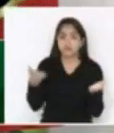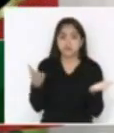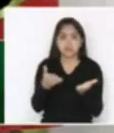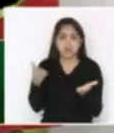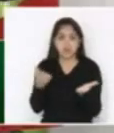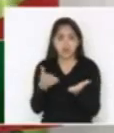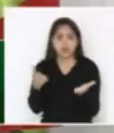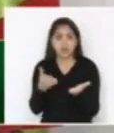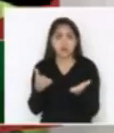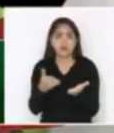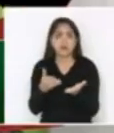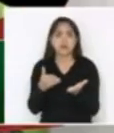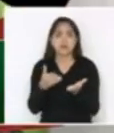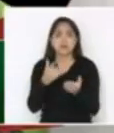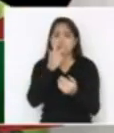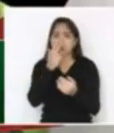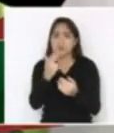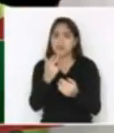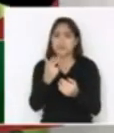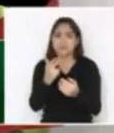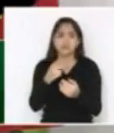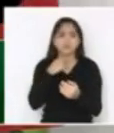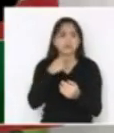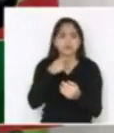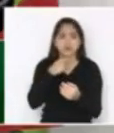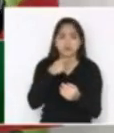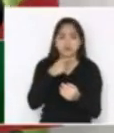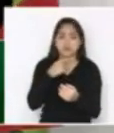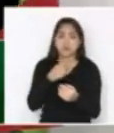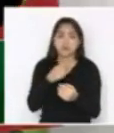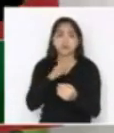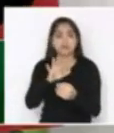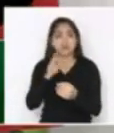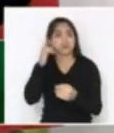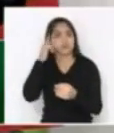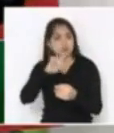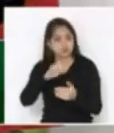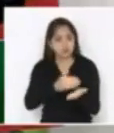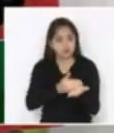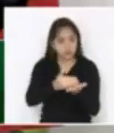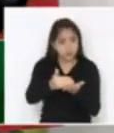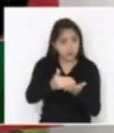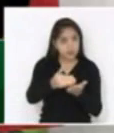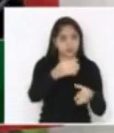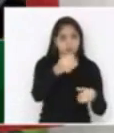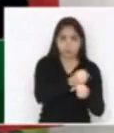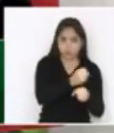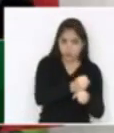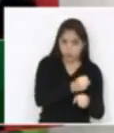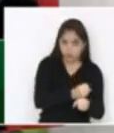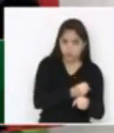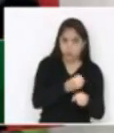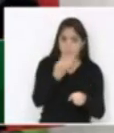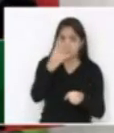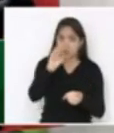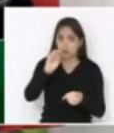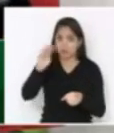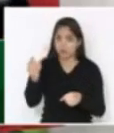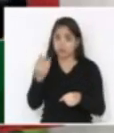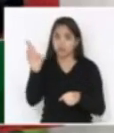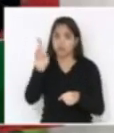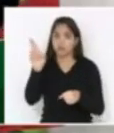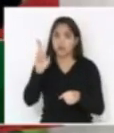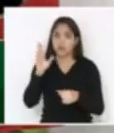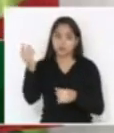que parecia que não saía, a gente conseguiu iniciar a obra, conseguiu 40 milhões do governo